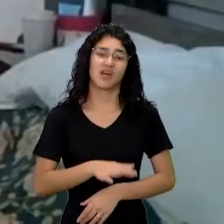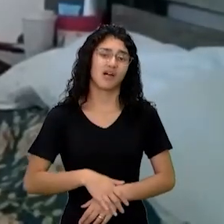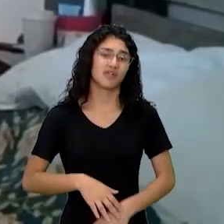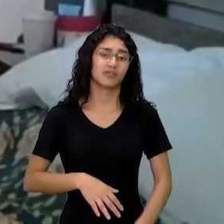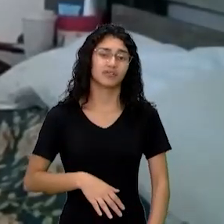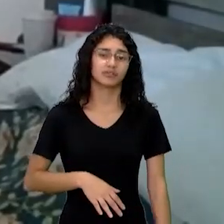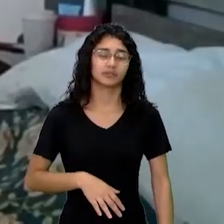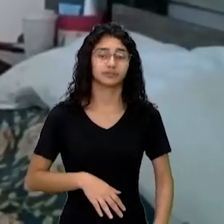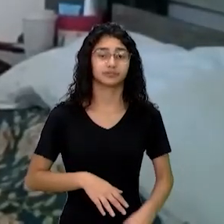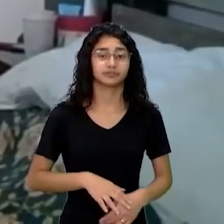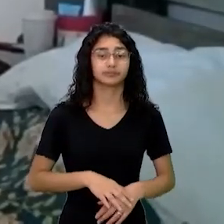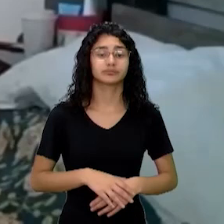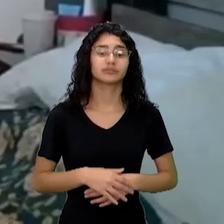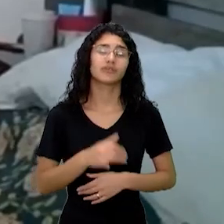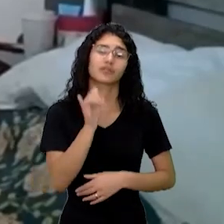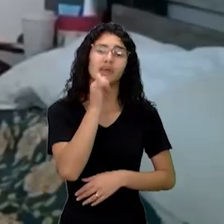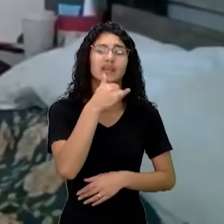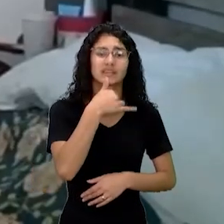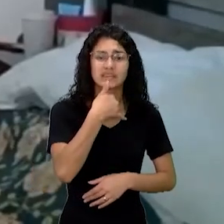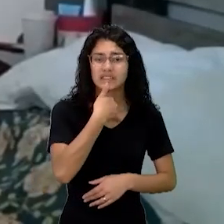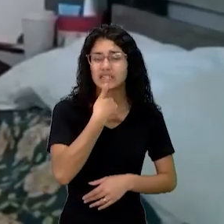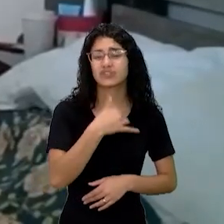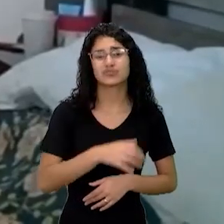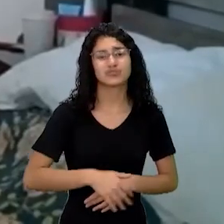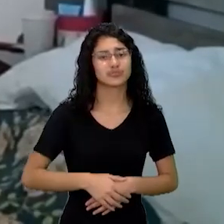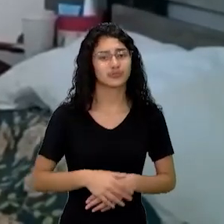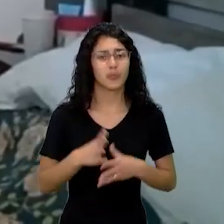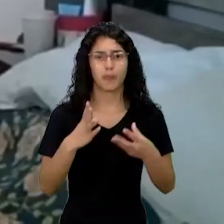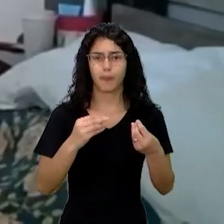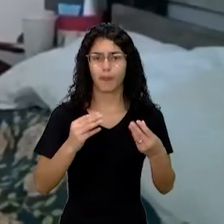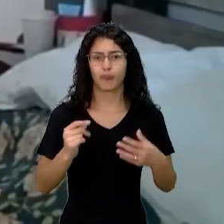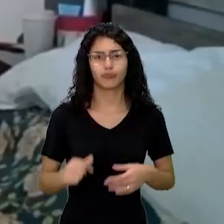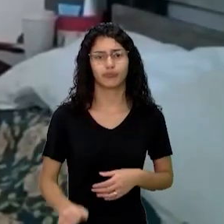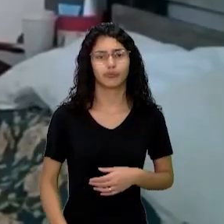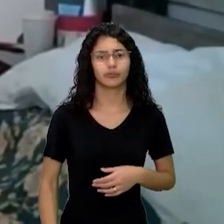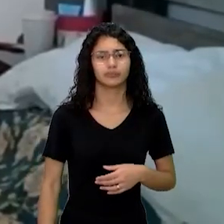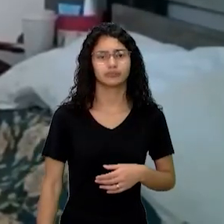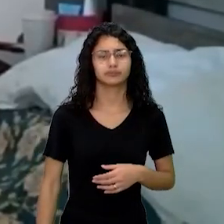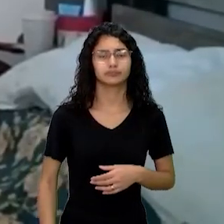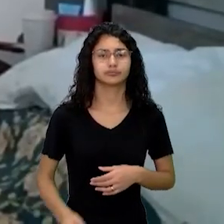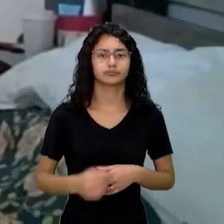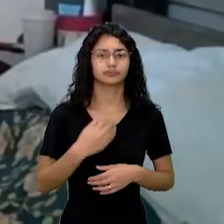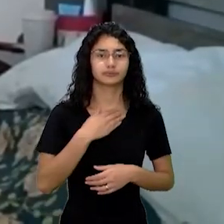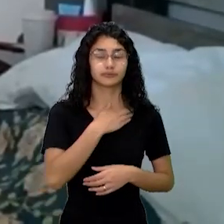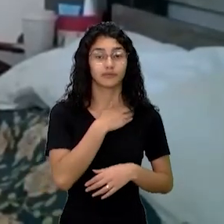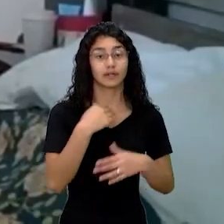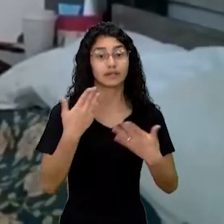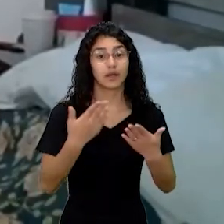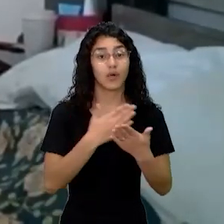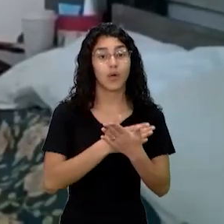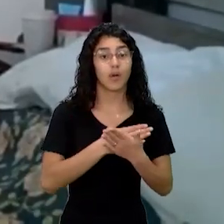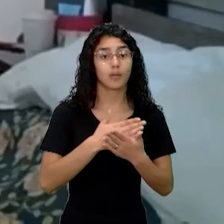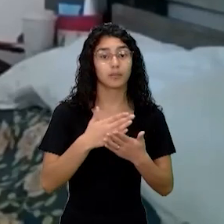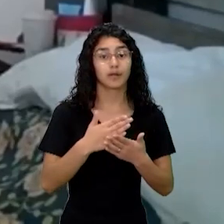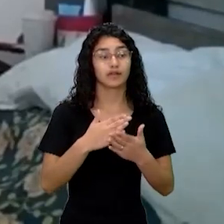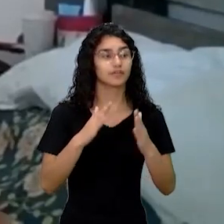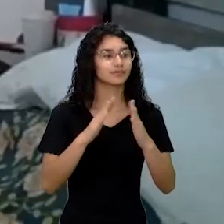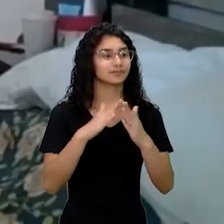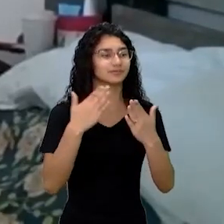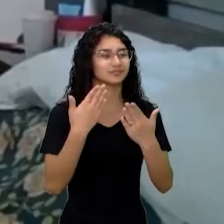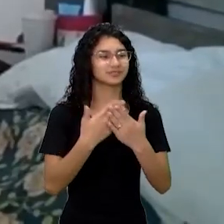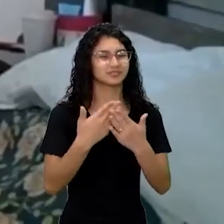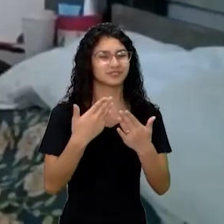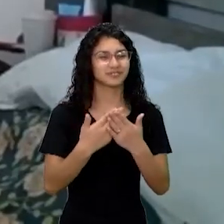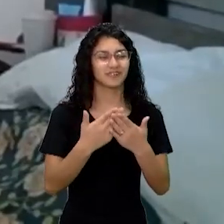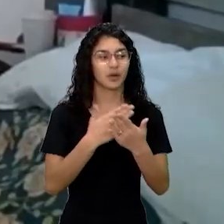né? E aí isso me frustrou muito, né? Foi bastante complicado. Então acho que a partir daí a escola começou, já